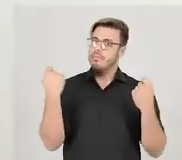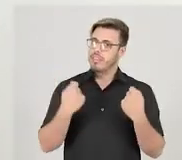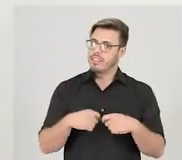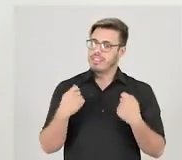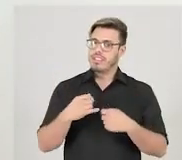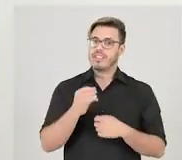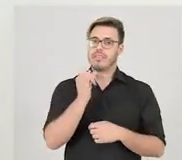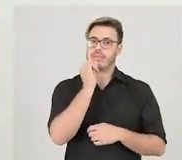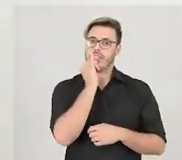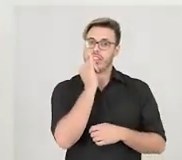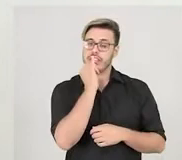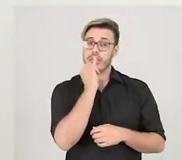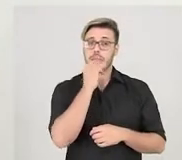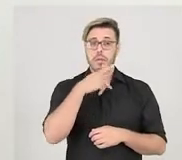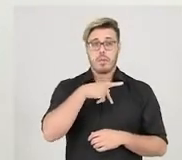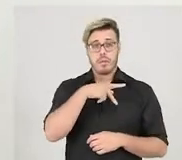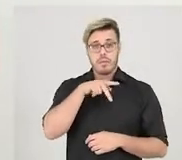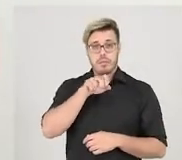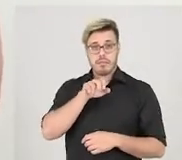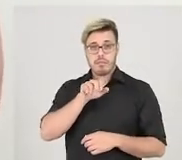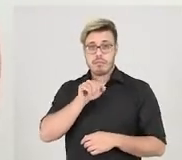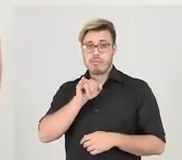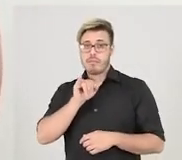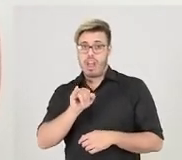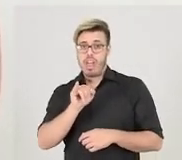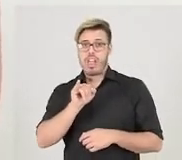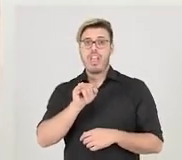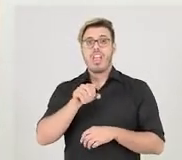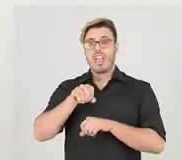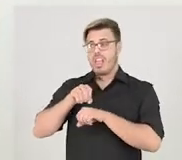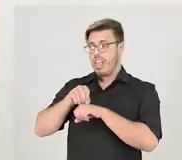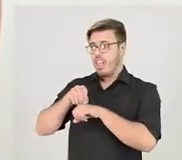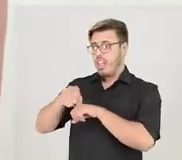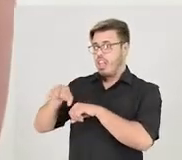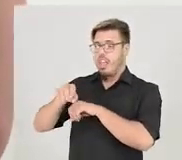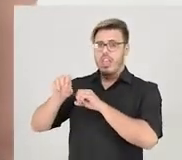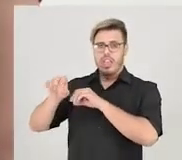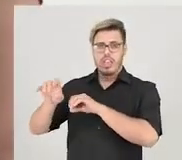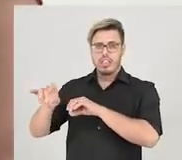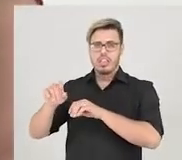termina assim que o menino consegue avançar nas suas habilidades.